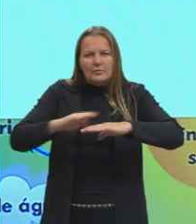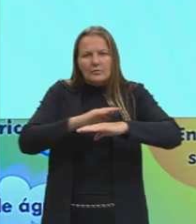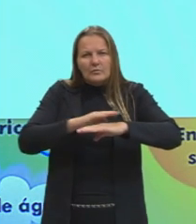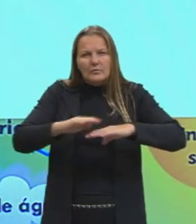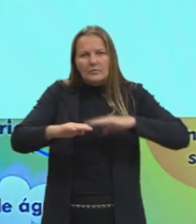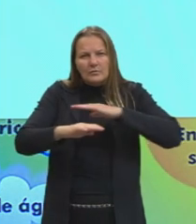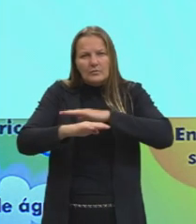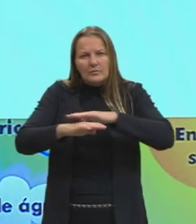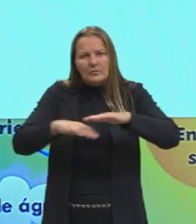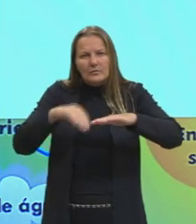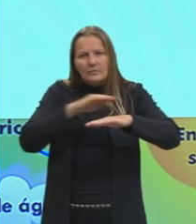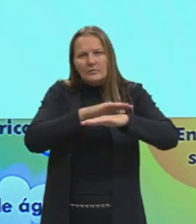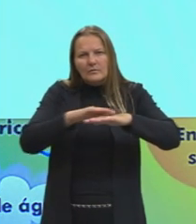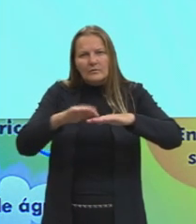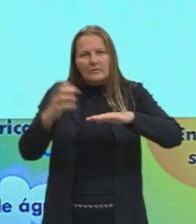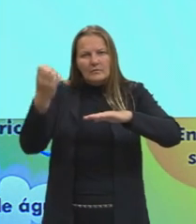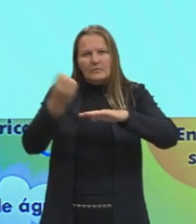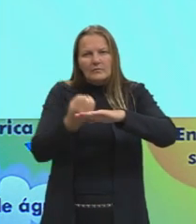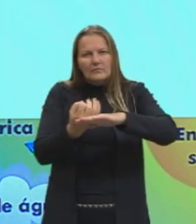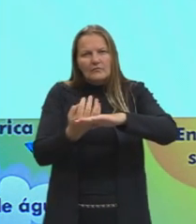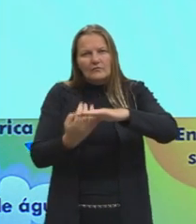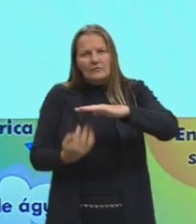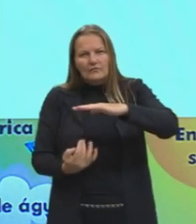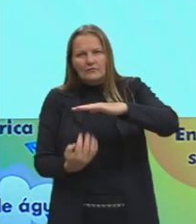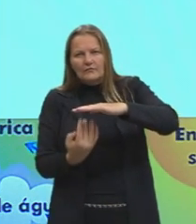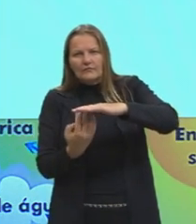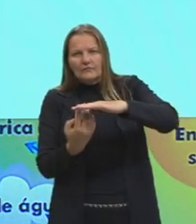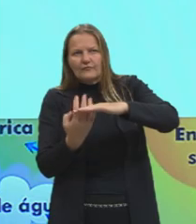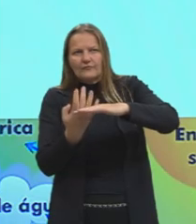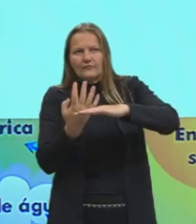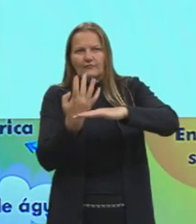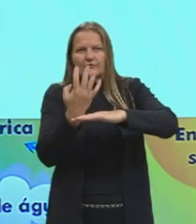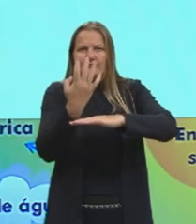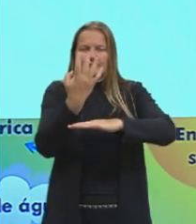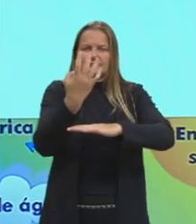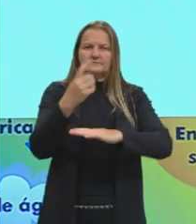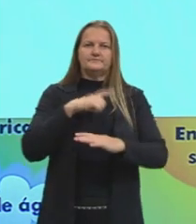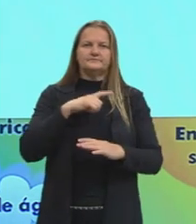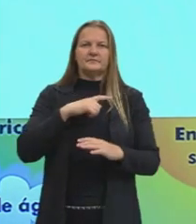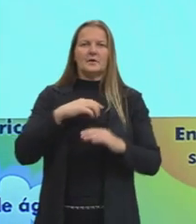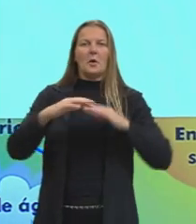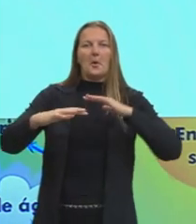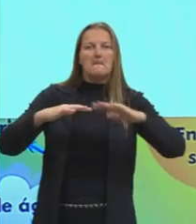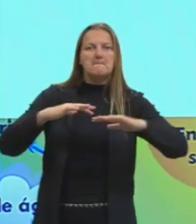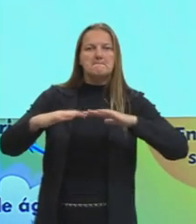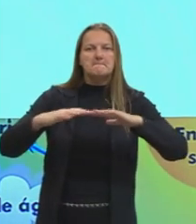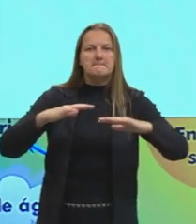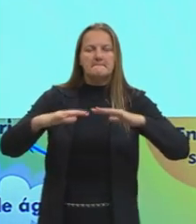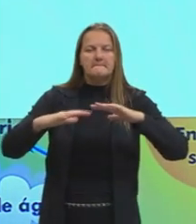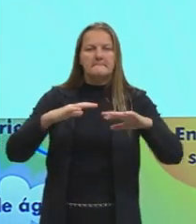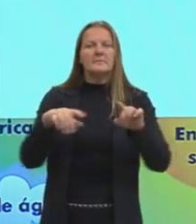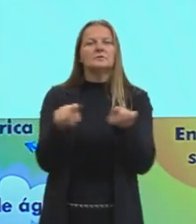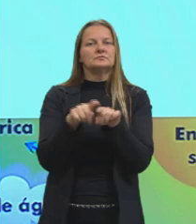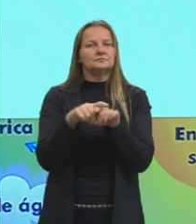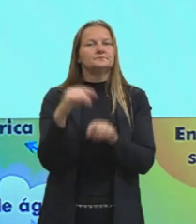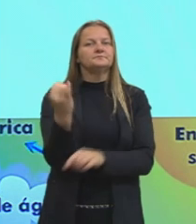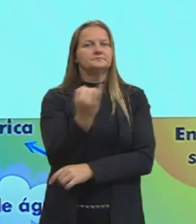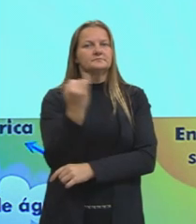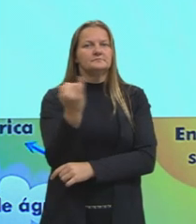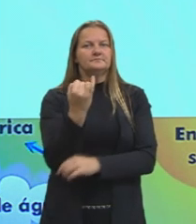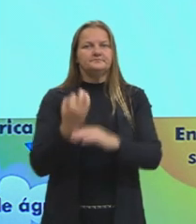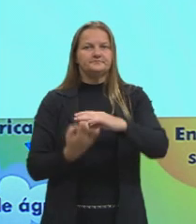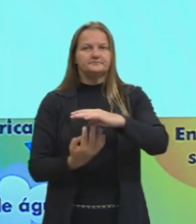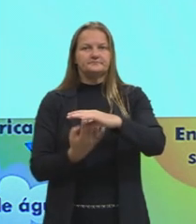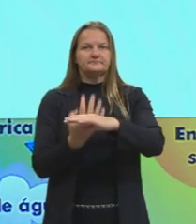vai evaporar e através dessa transpiração tá E aí tu tem os movimentos né E principalmente essa